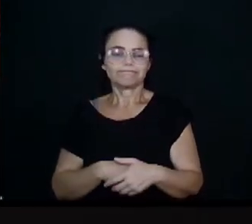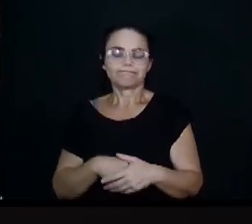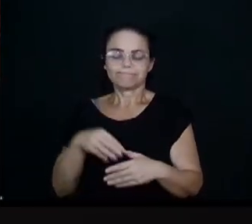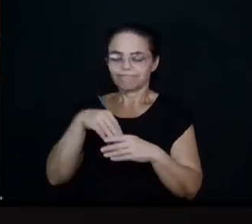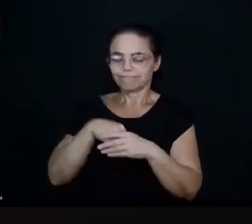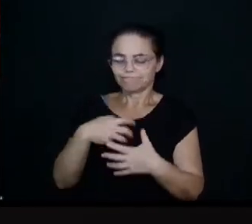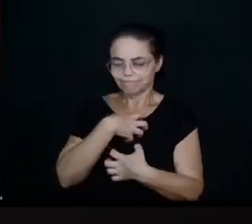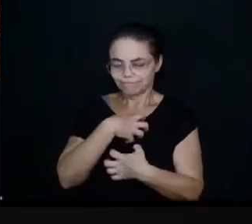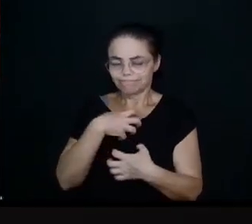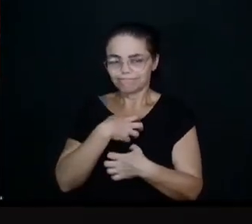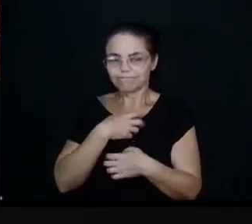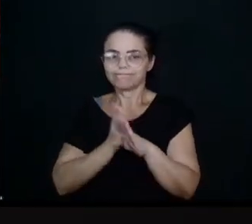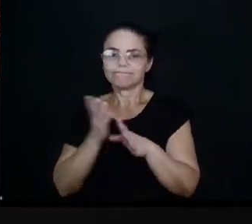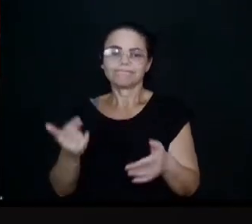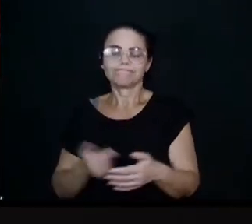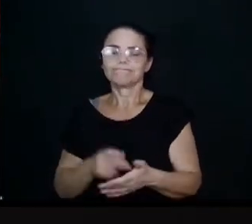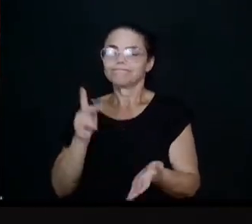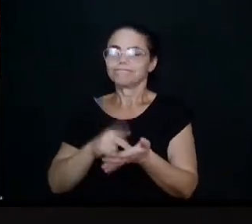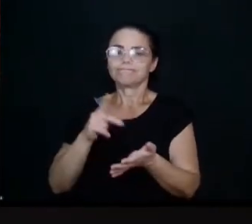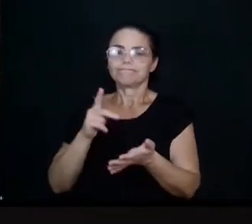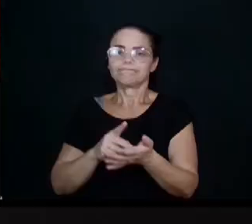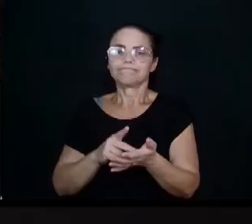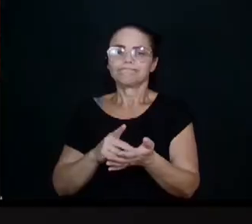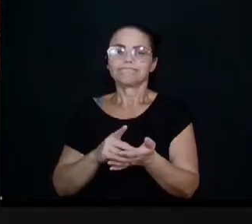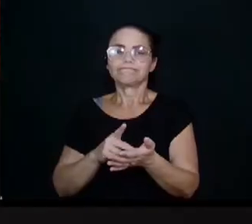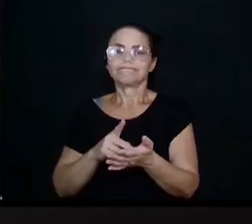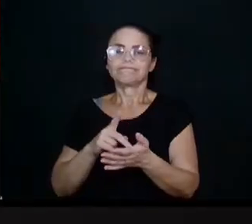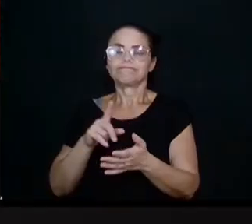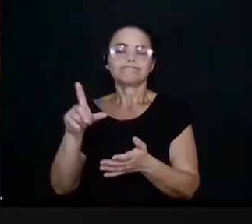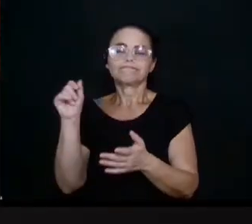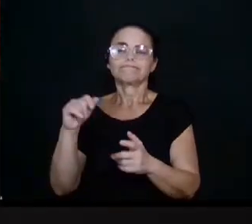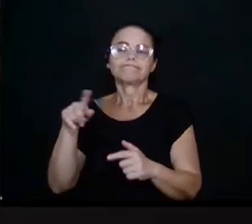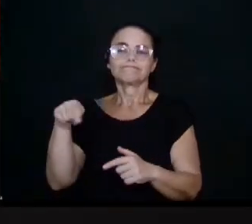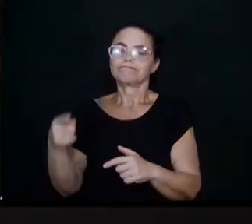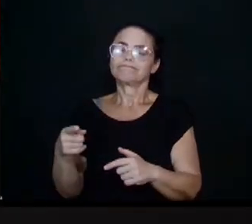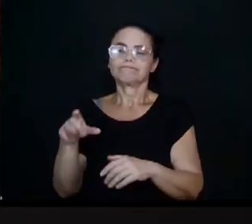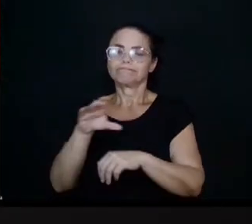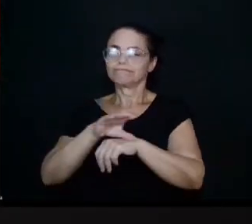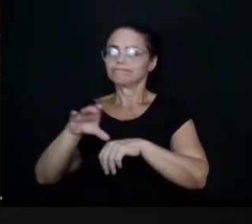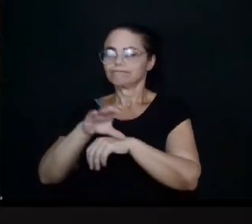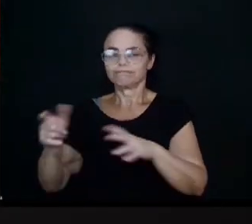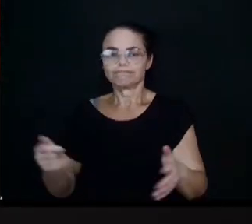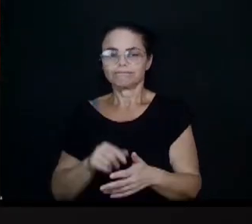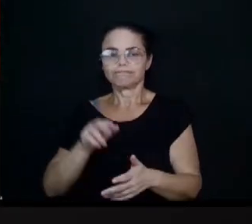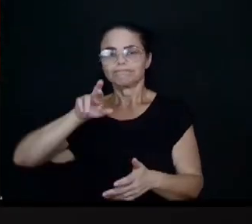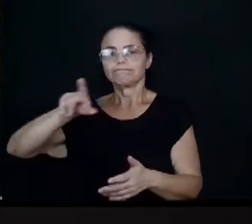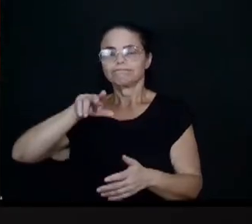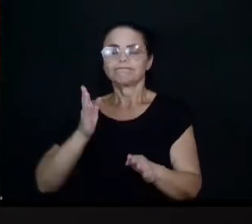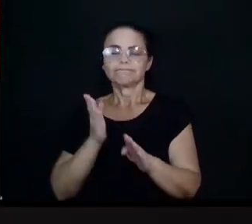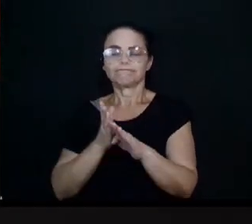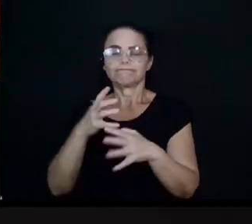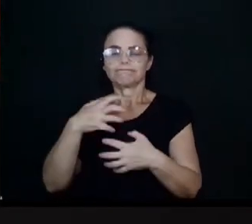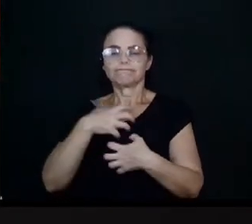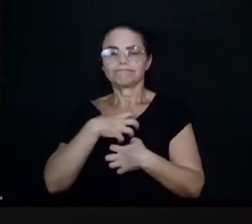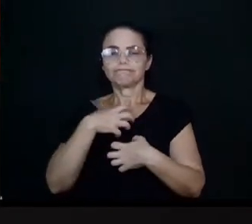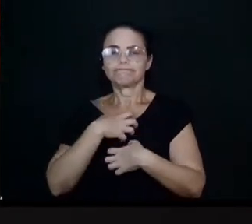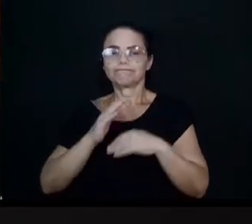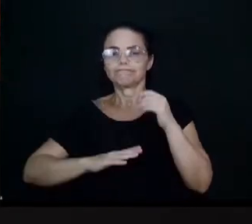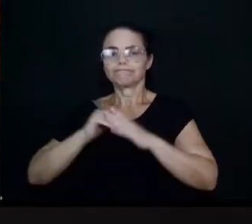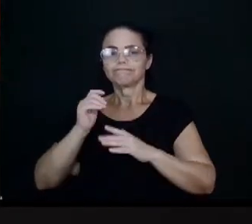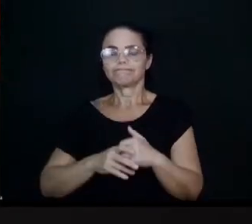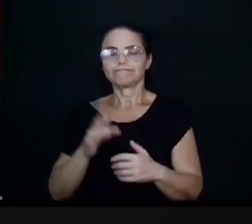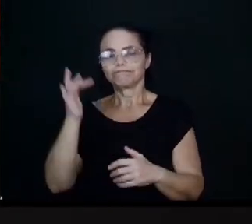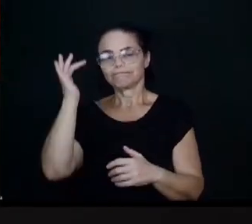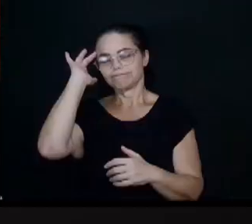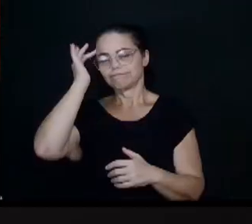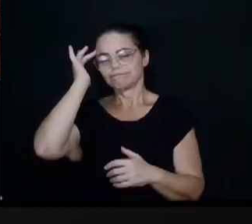identificando que, na verdade, ele pretende fazer uma outra coisa. Ele acaba identificando habilidades que ele achava que ele nem tinha.